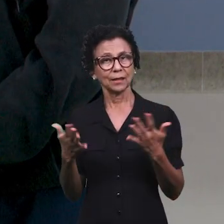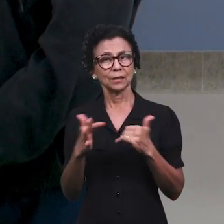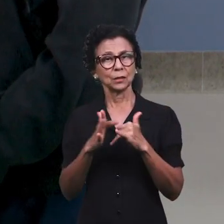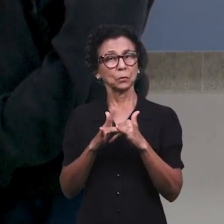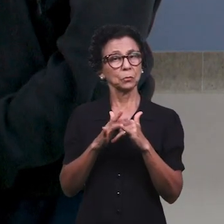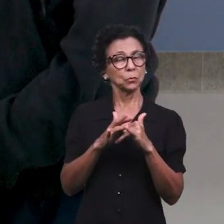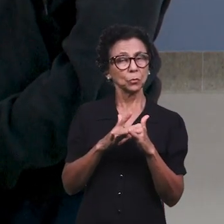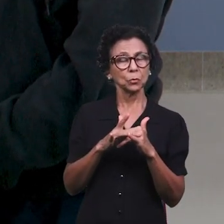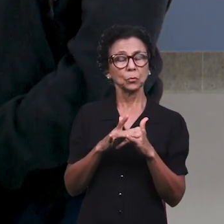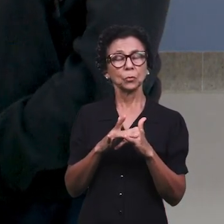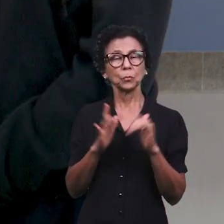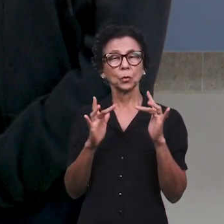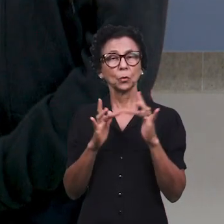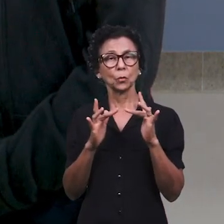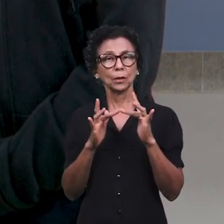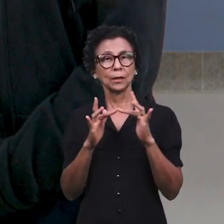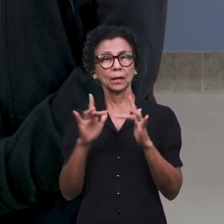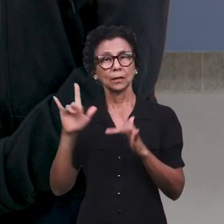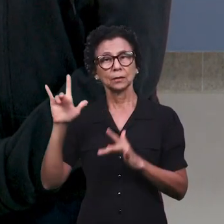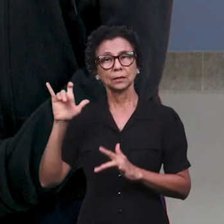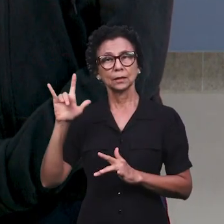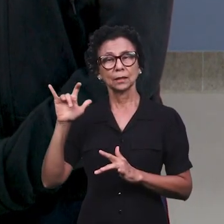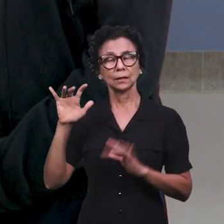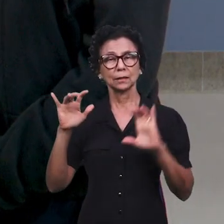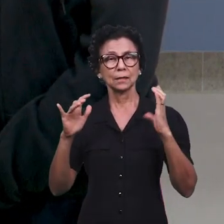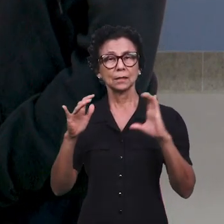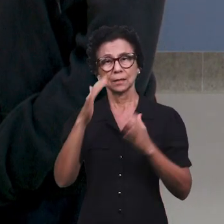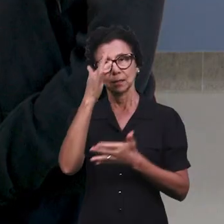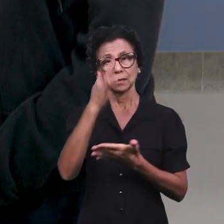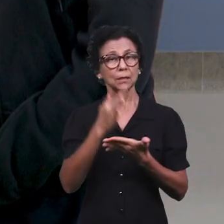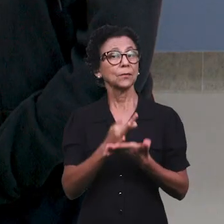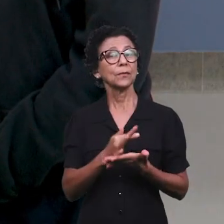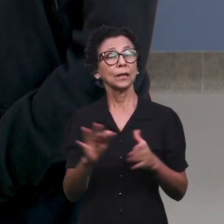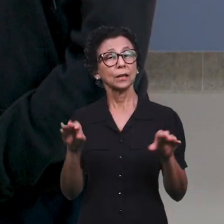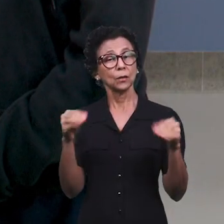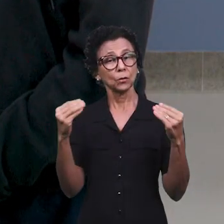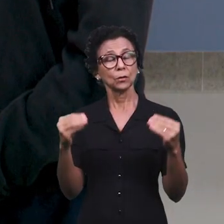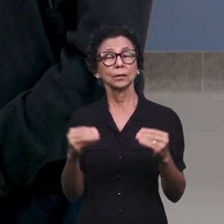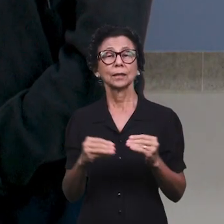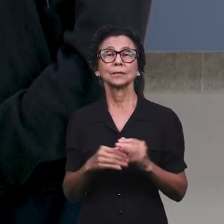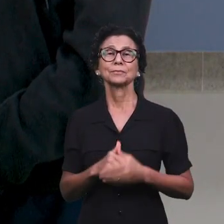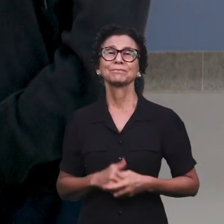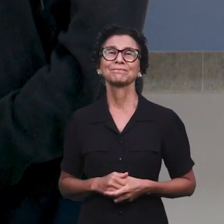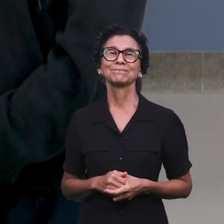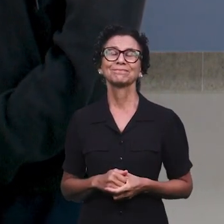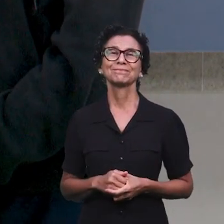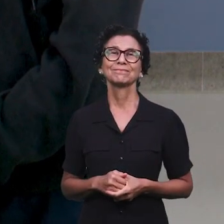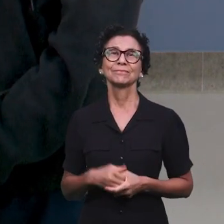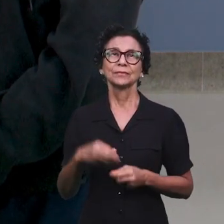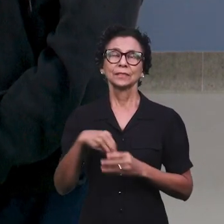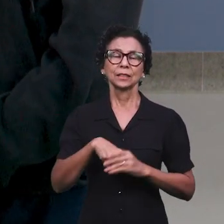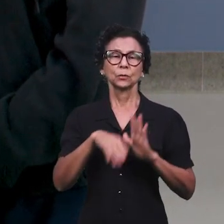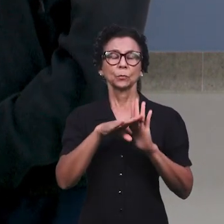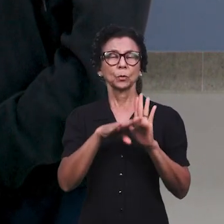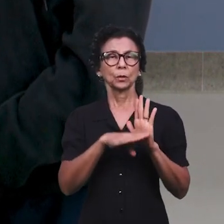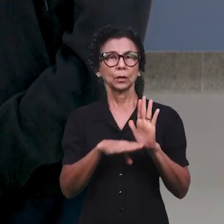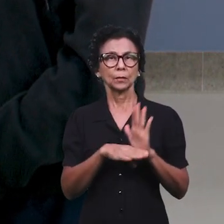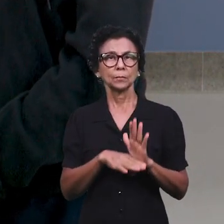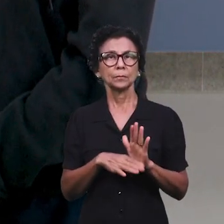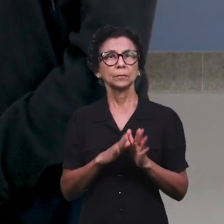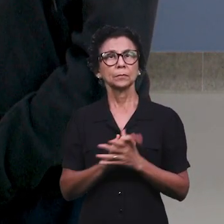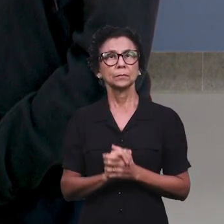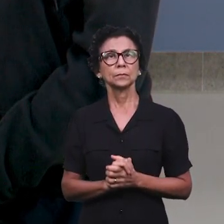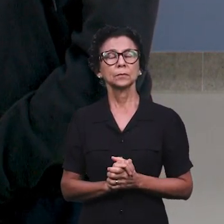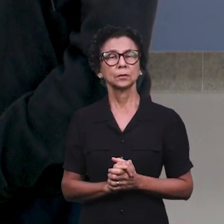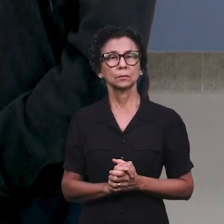ou mesmo faça um contato pelo Instagram do Ciência e Fé, para que a gente possa colocar no final dos nossos programas. Nós temos recebido alguns vídeos, vamos